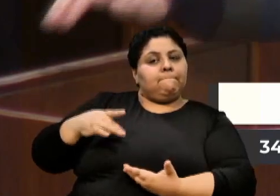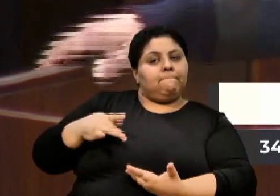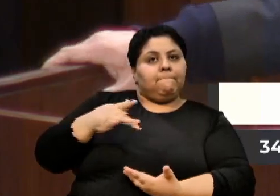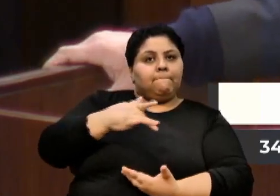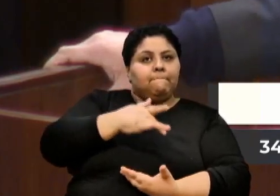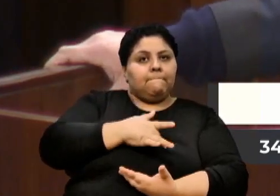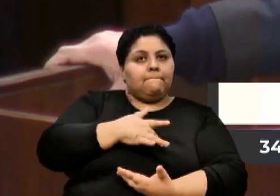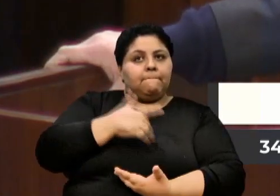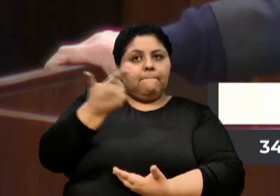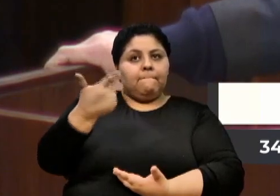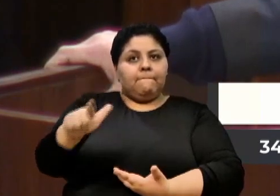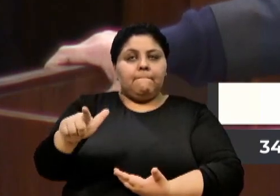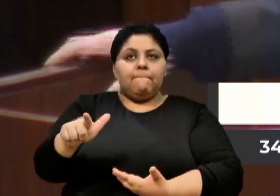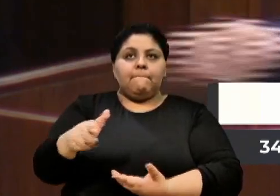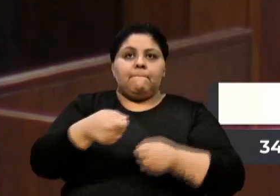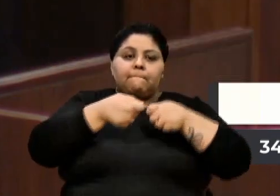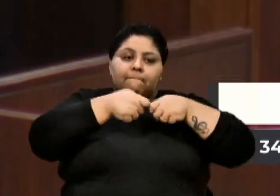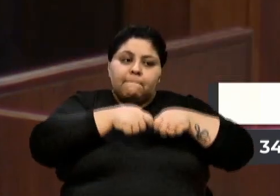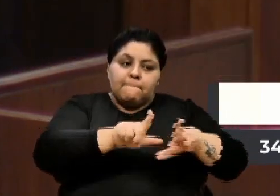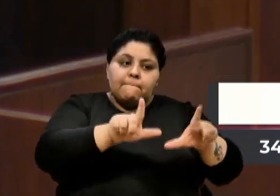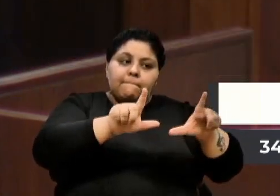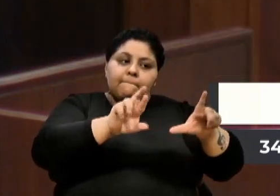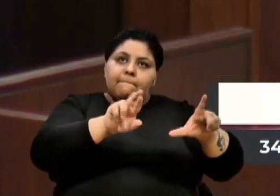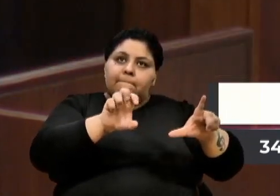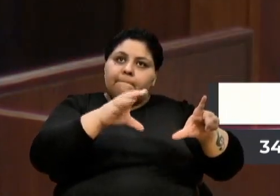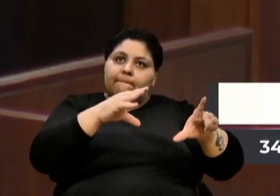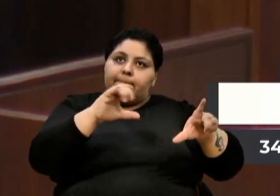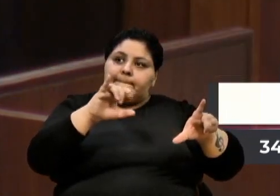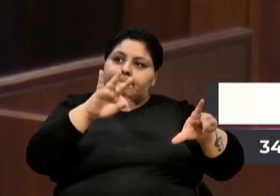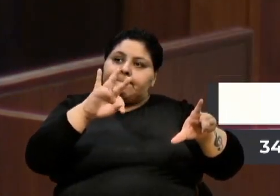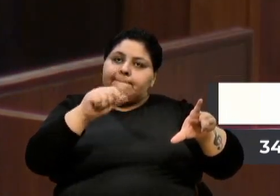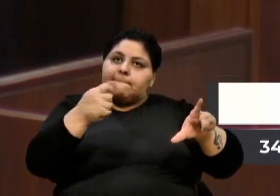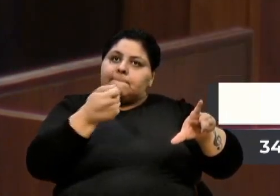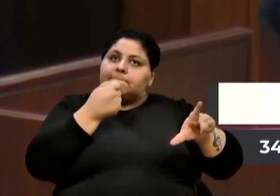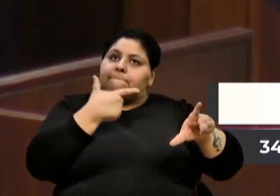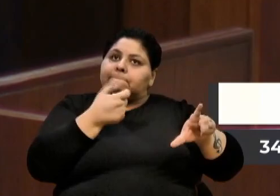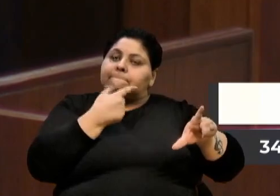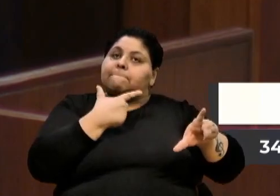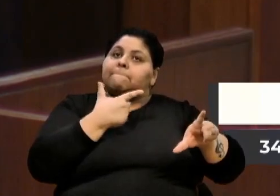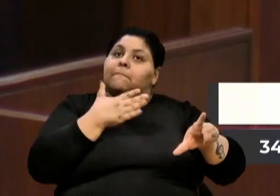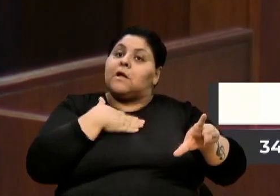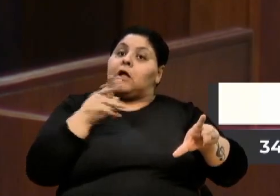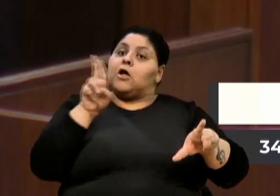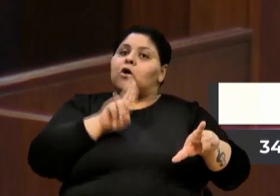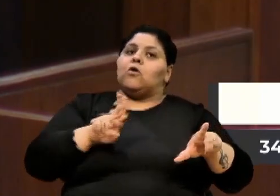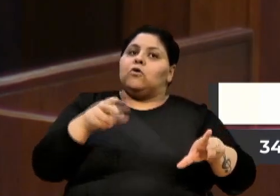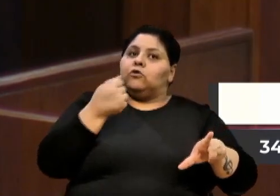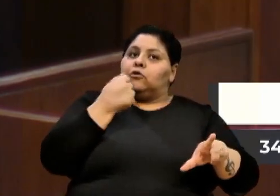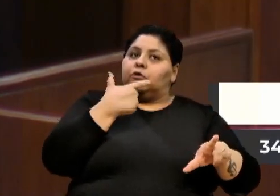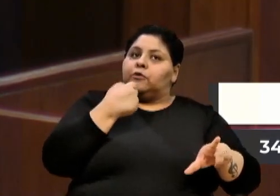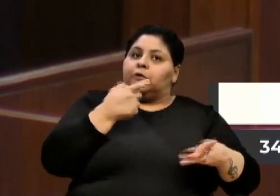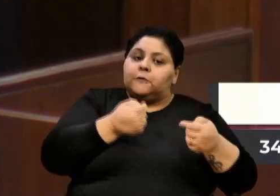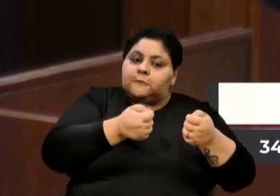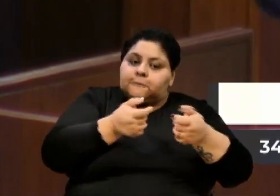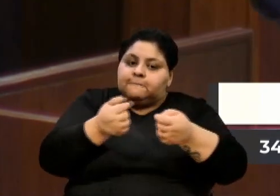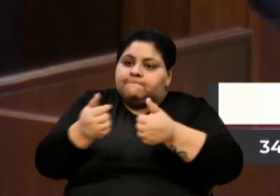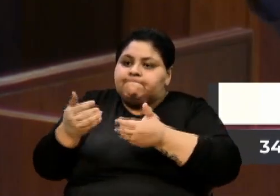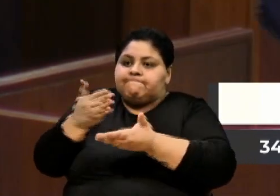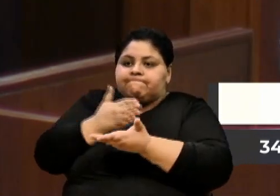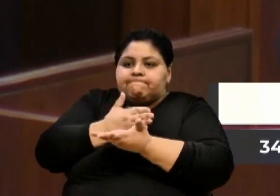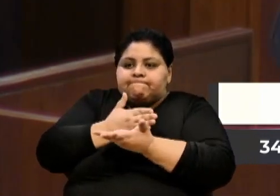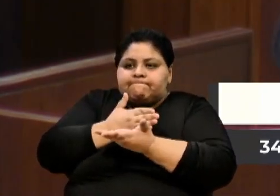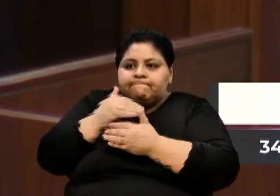estendendo o prazo para 6 meses. Eu uso medicamento controlado e contínuo há mais de 2